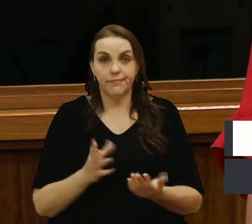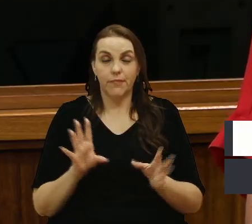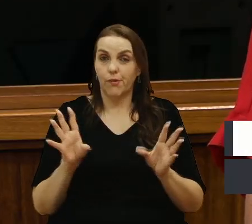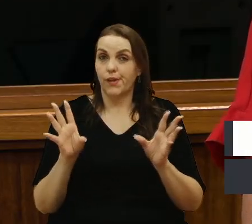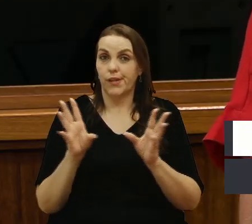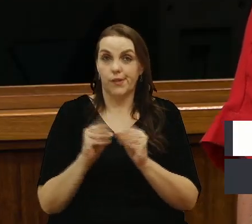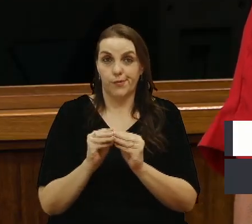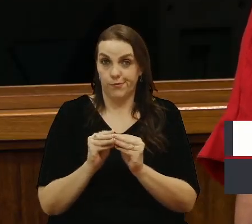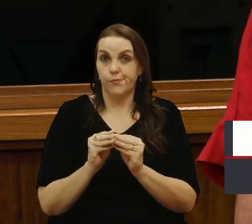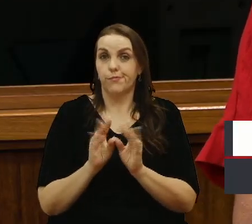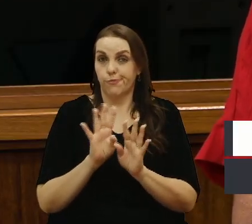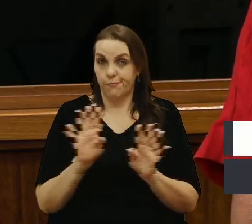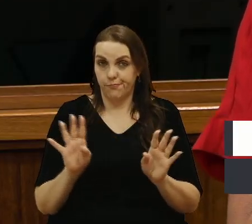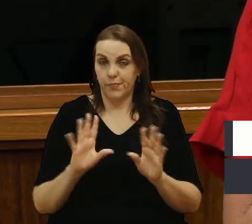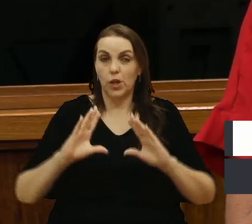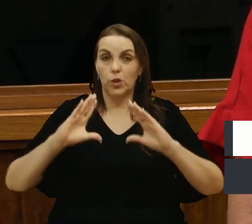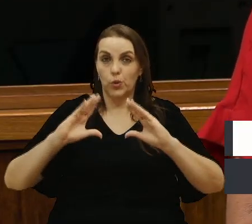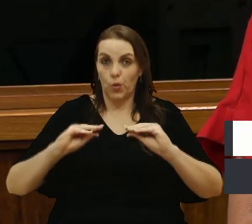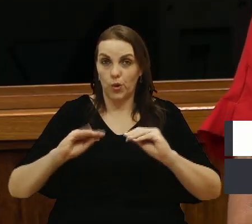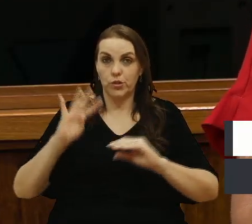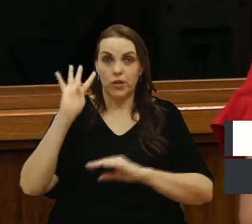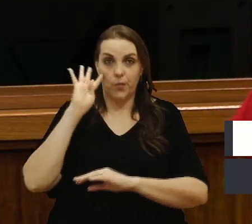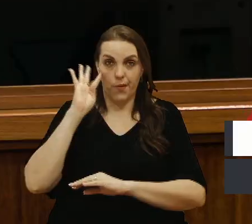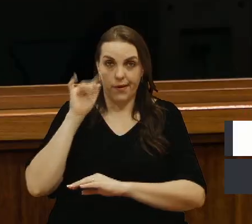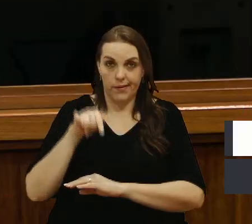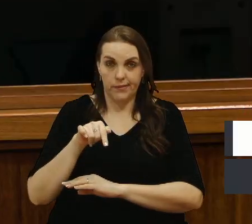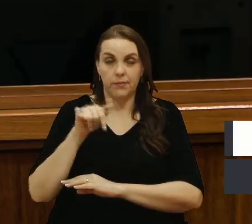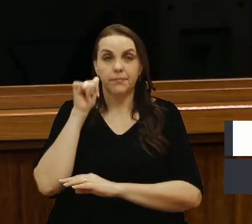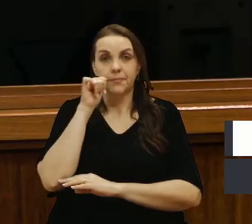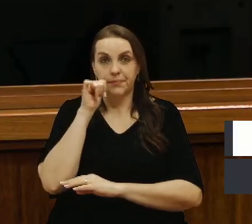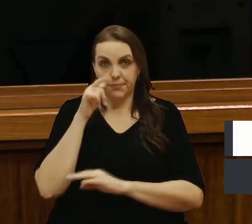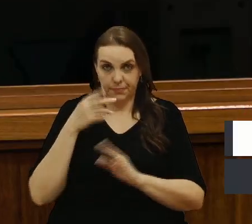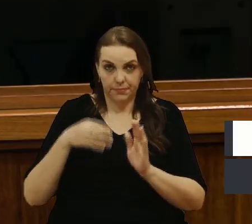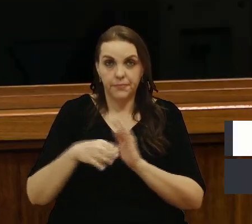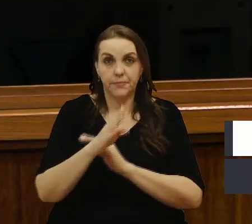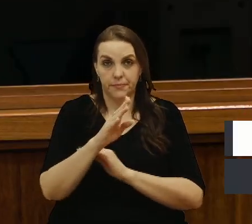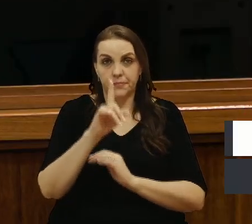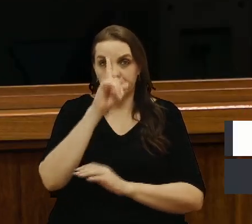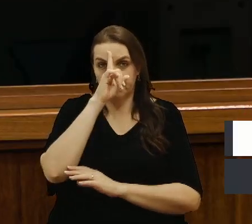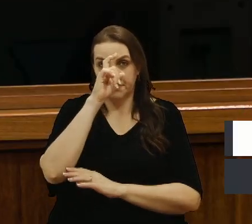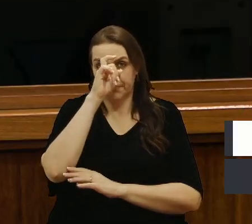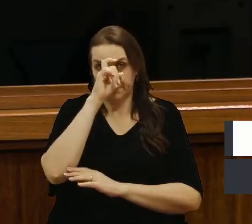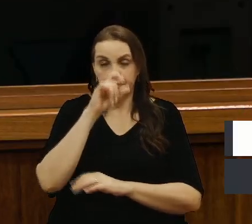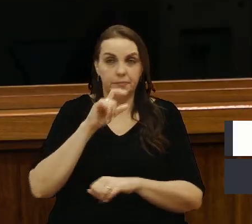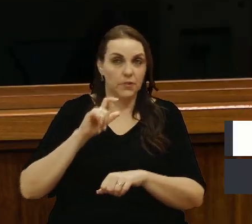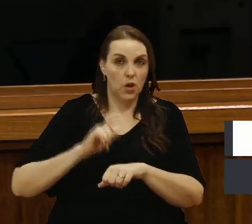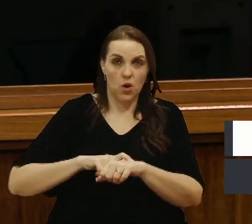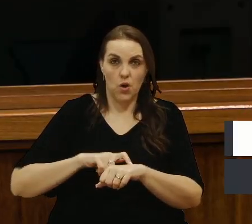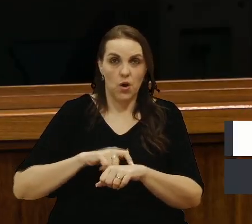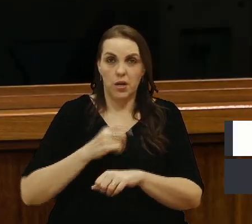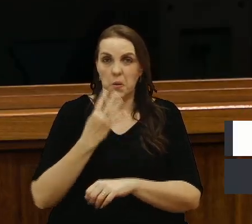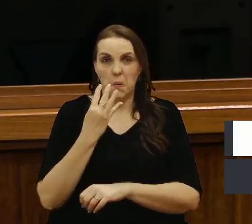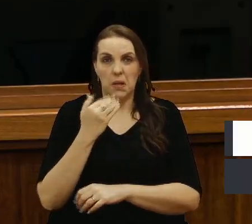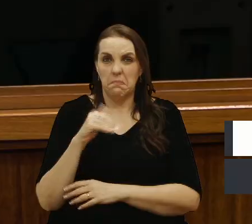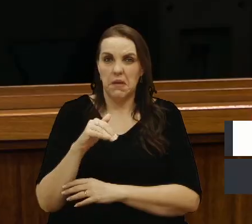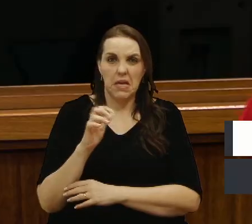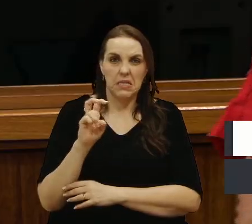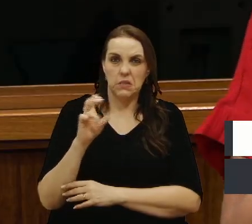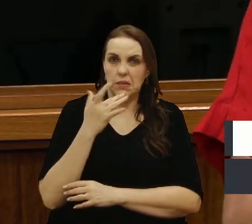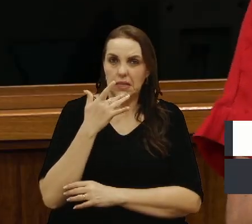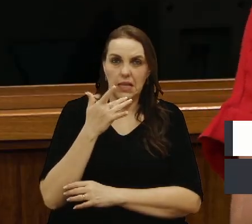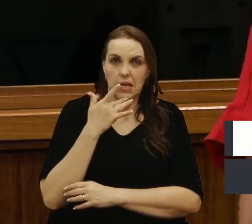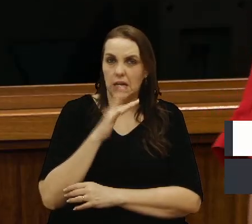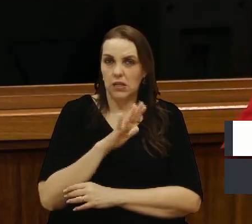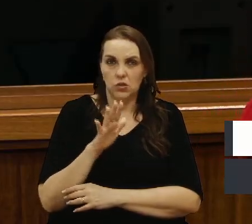noite daquela quarta-feira, ela foi para o hospital, já imediatamente, isso aí era às 4h30, 5 da tarde, à